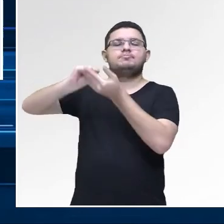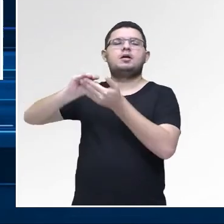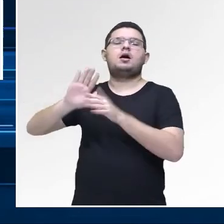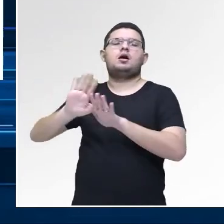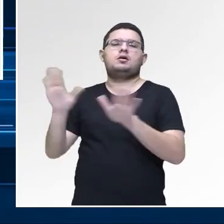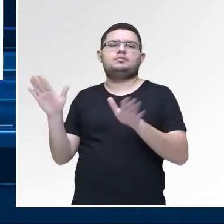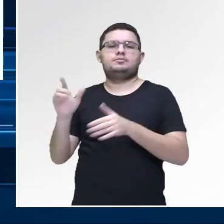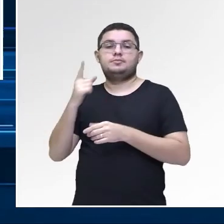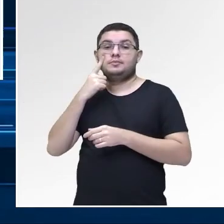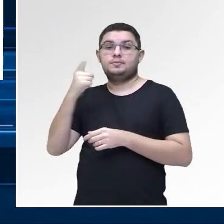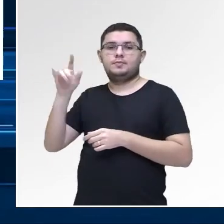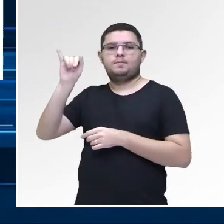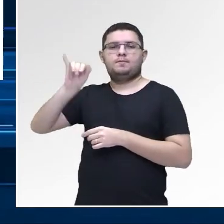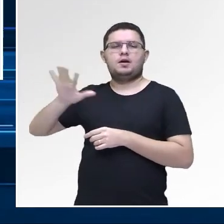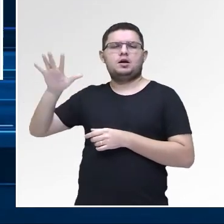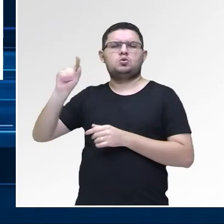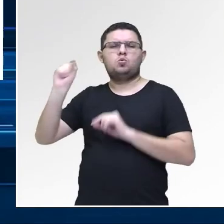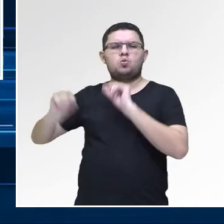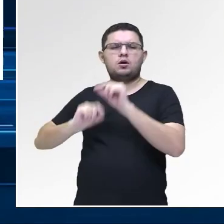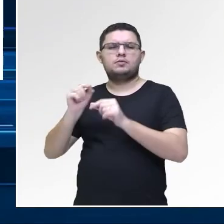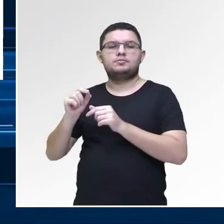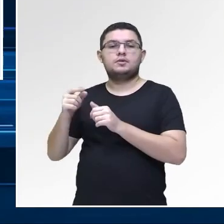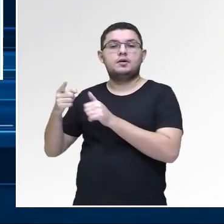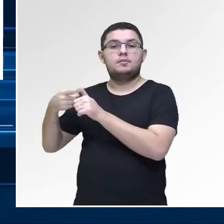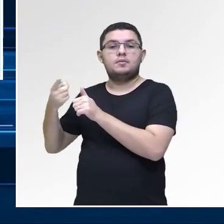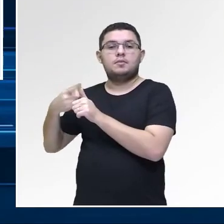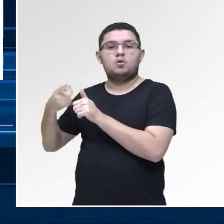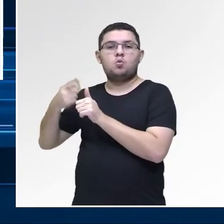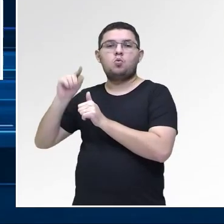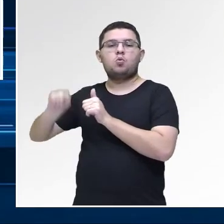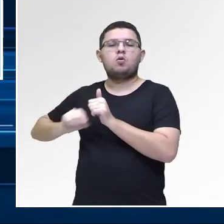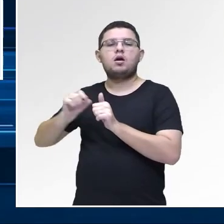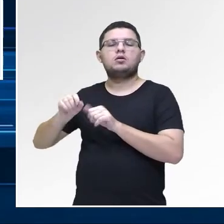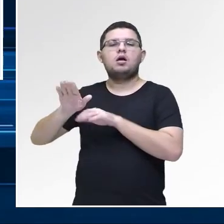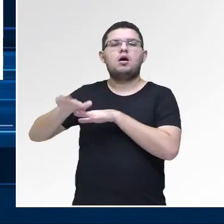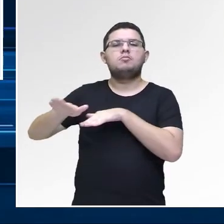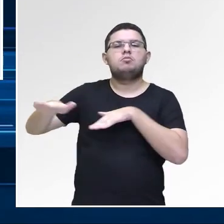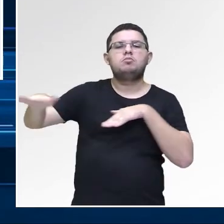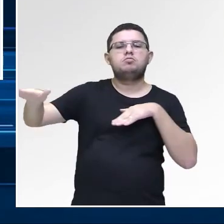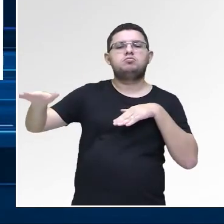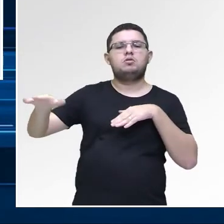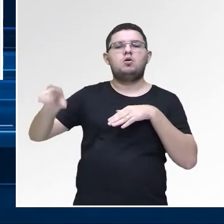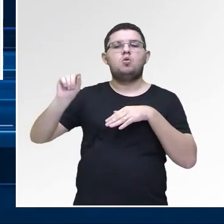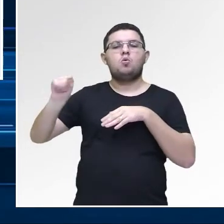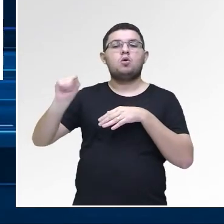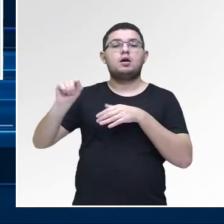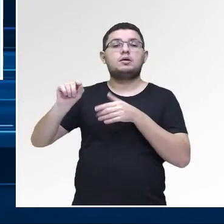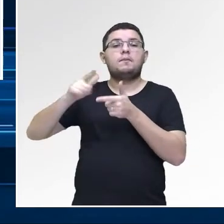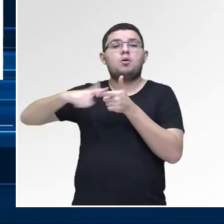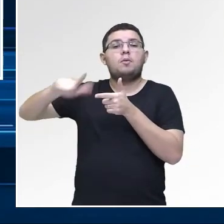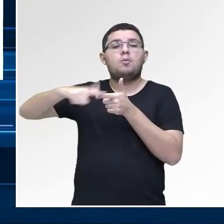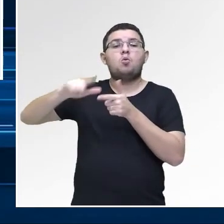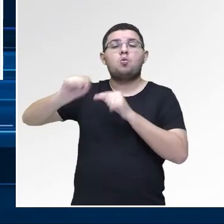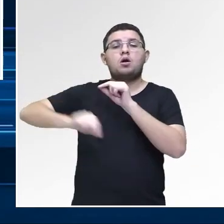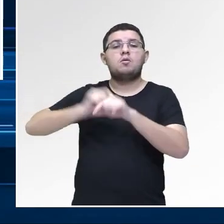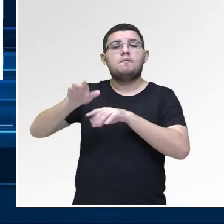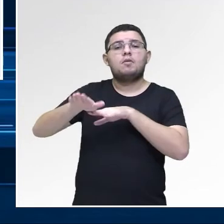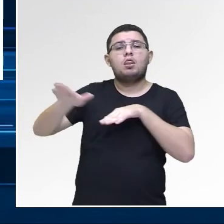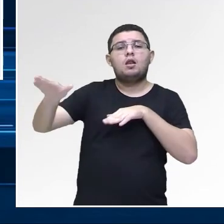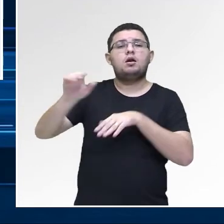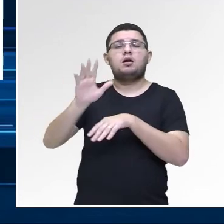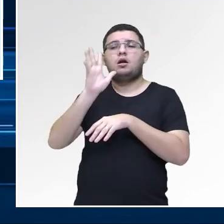aí, na primeira imagem, trânsito, né? Nesse caso, o problema retratado é o